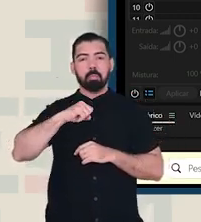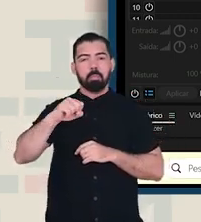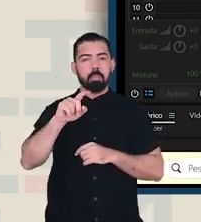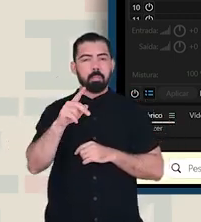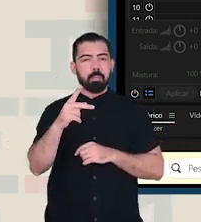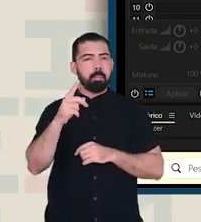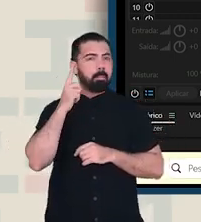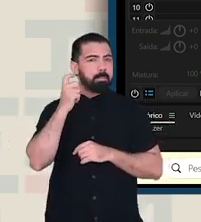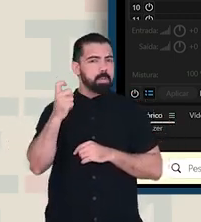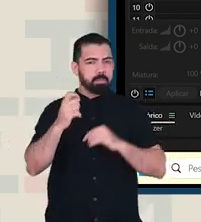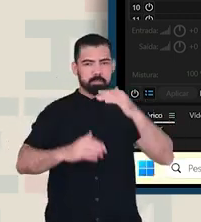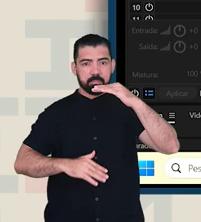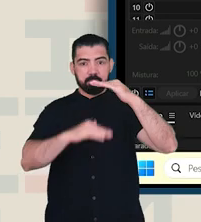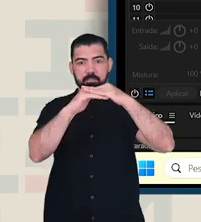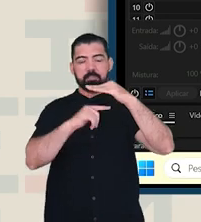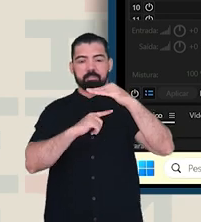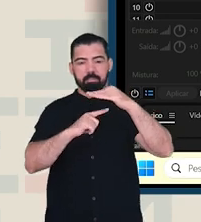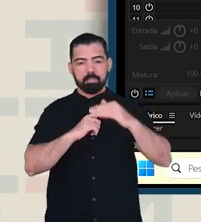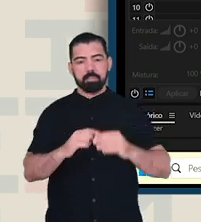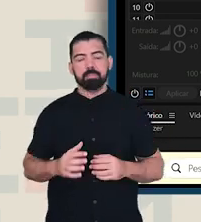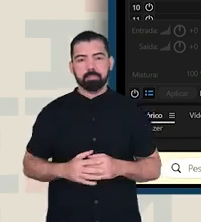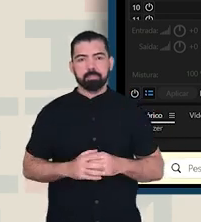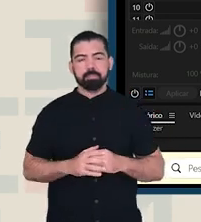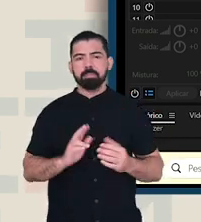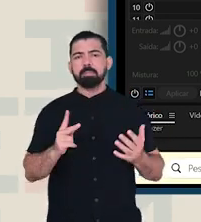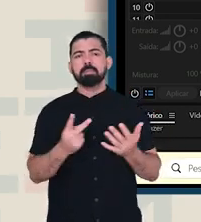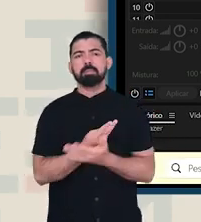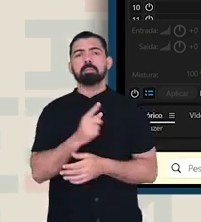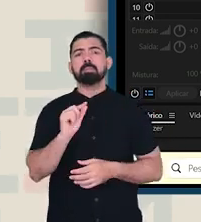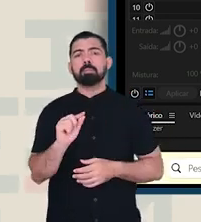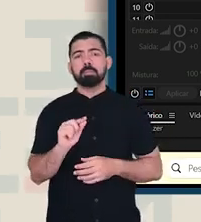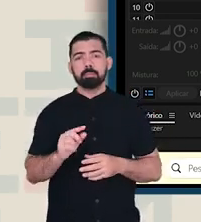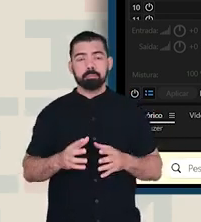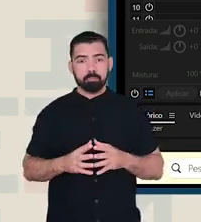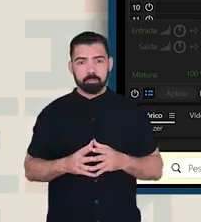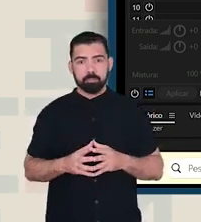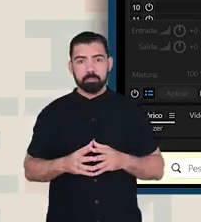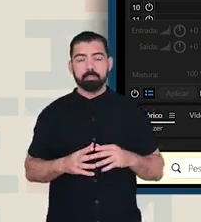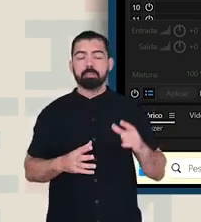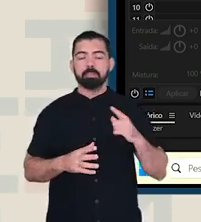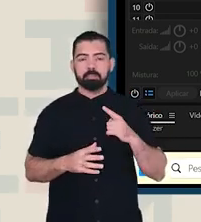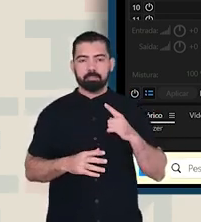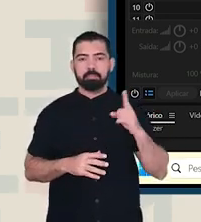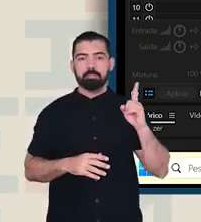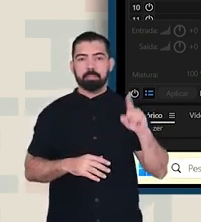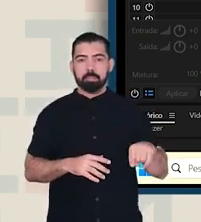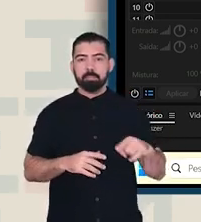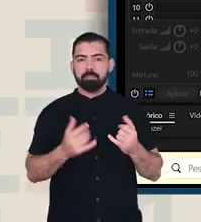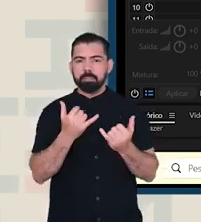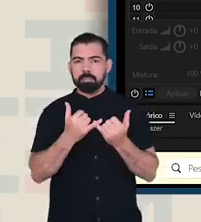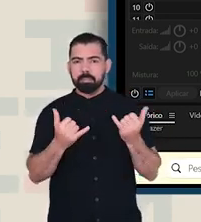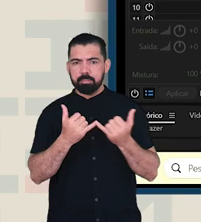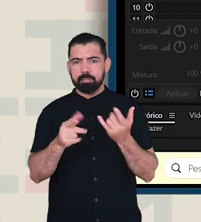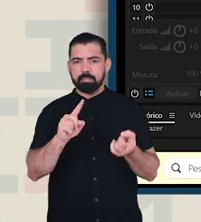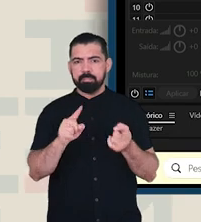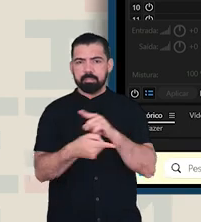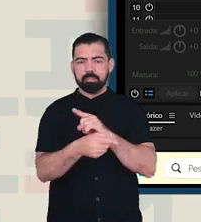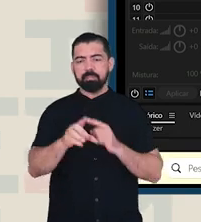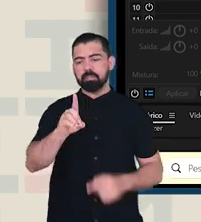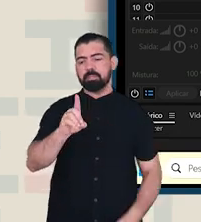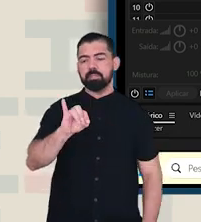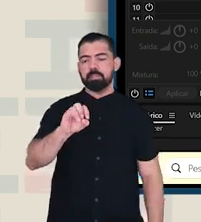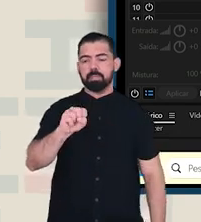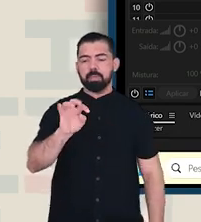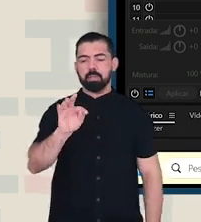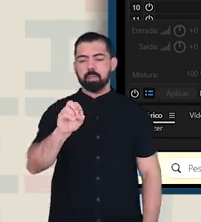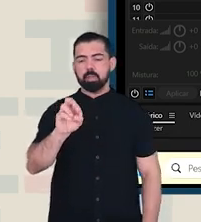fosse bater no teto. E aí que acontece? Dá como se fosse uma espécie de distorção.